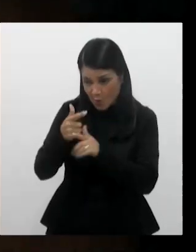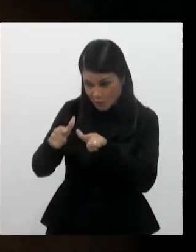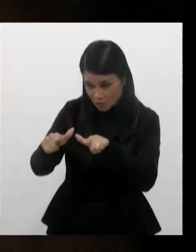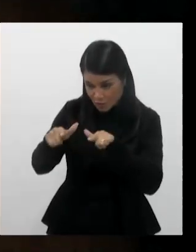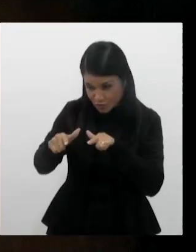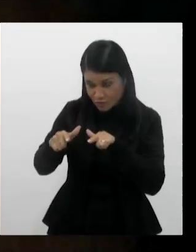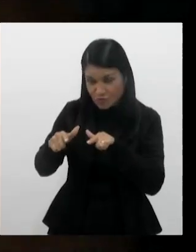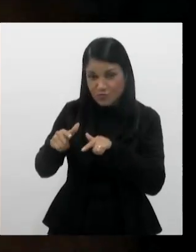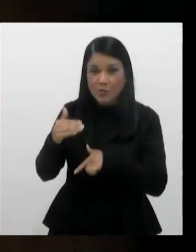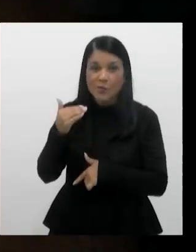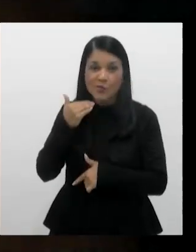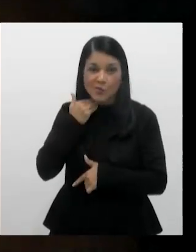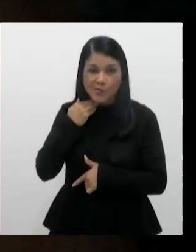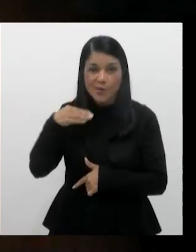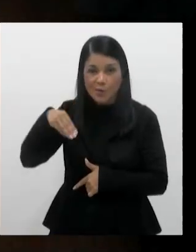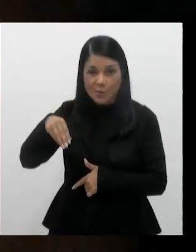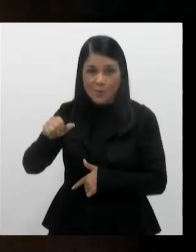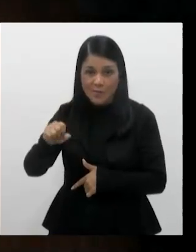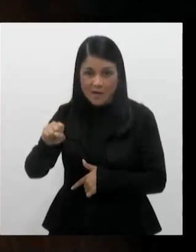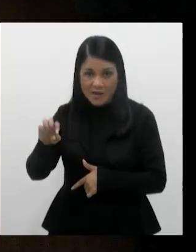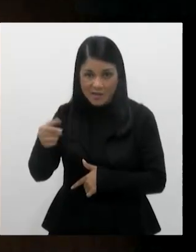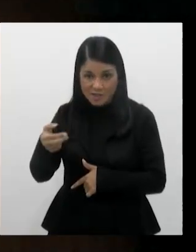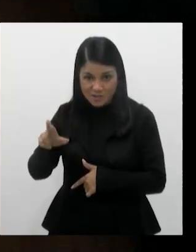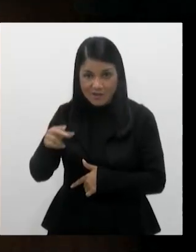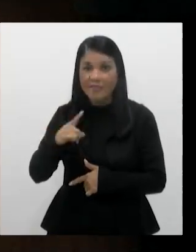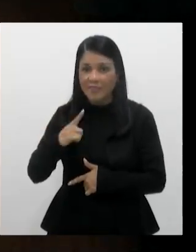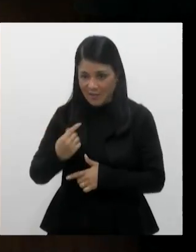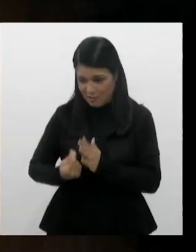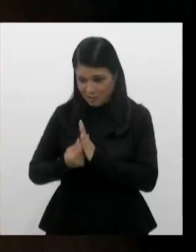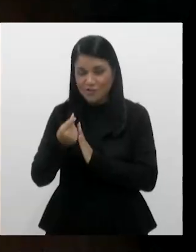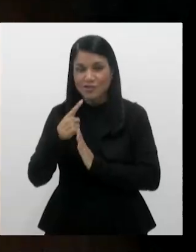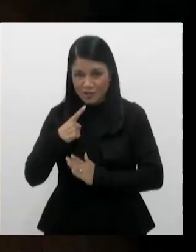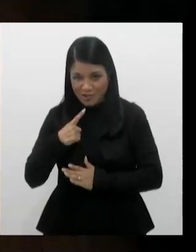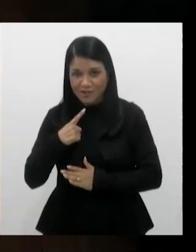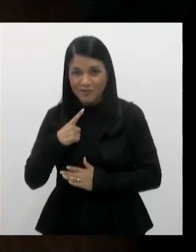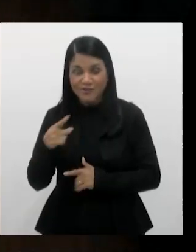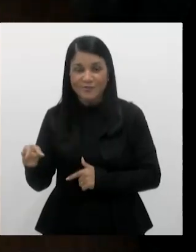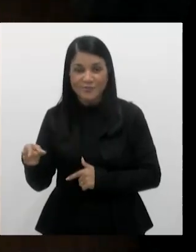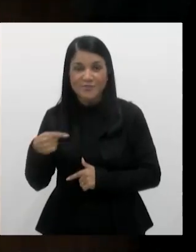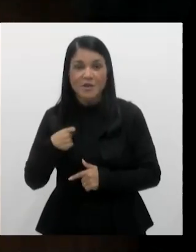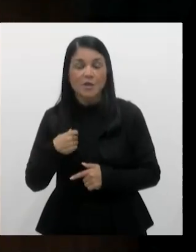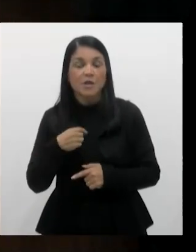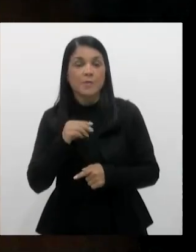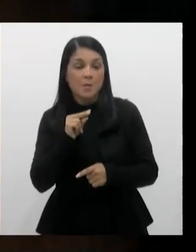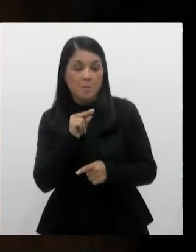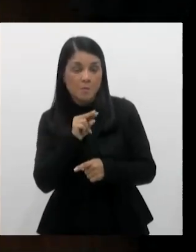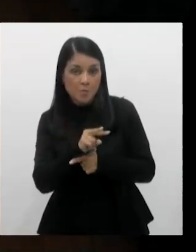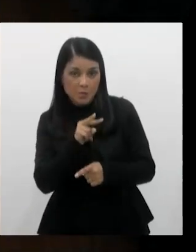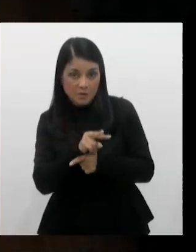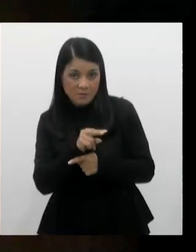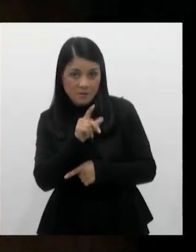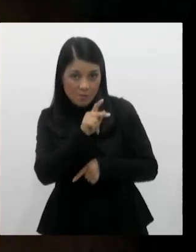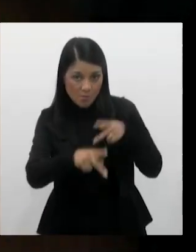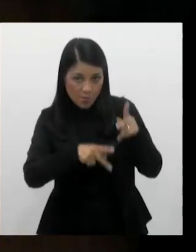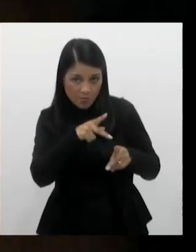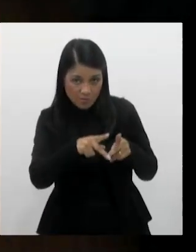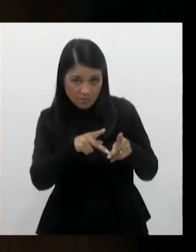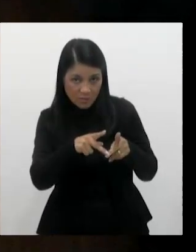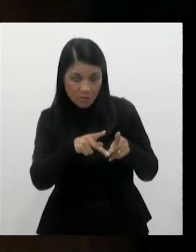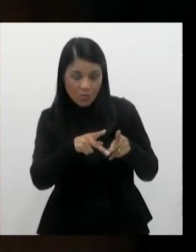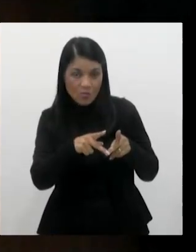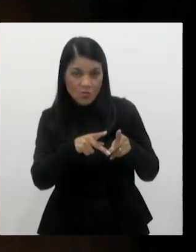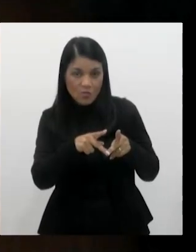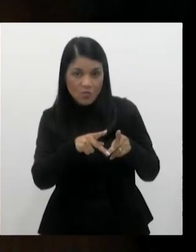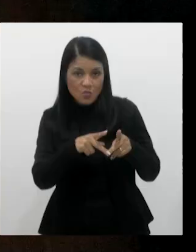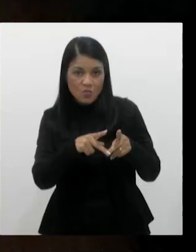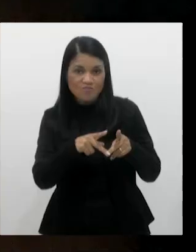Banco Master existe. Dinheiro para defesa civil, para proteger a população, o